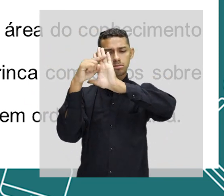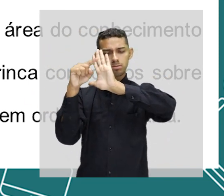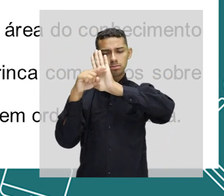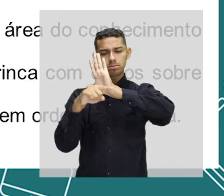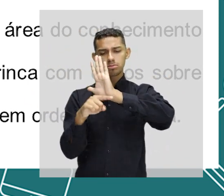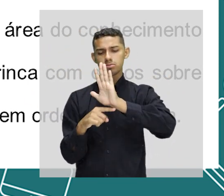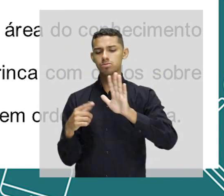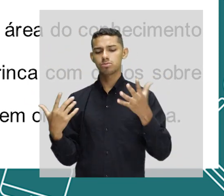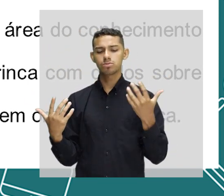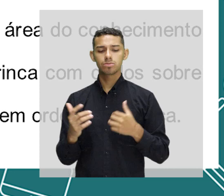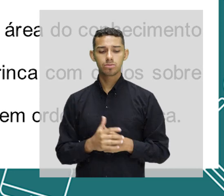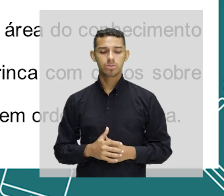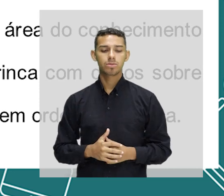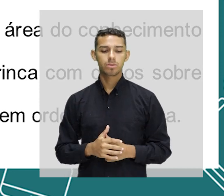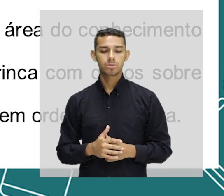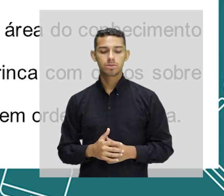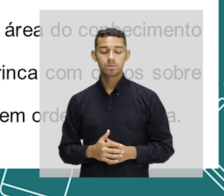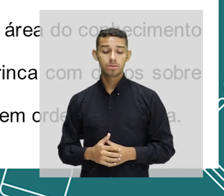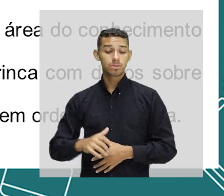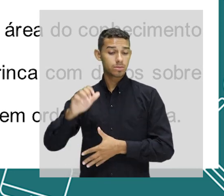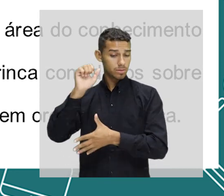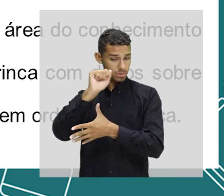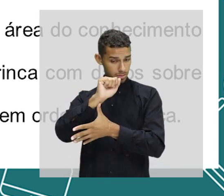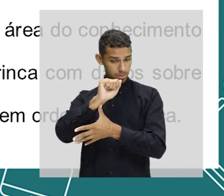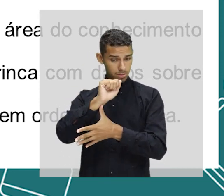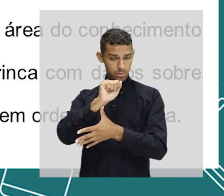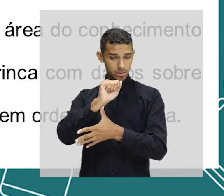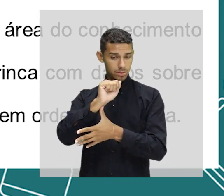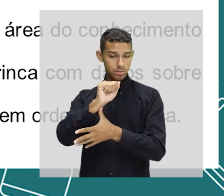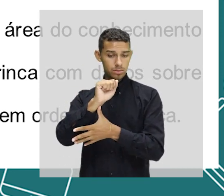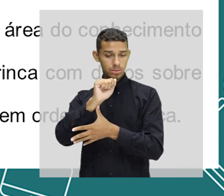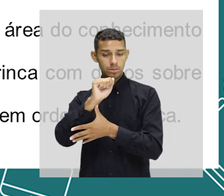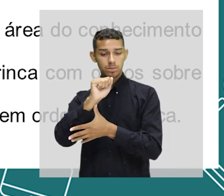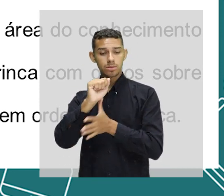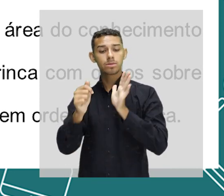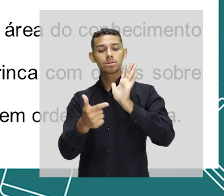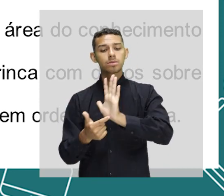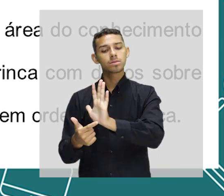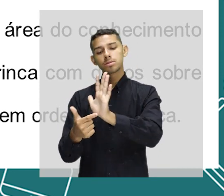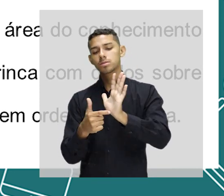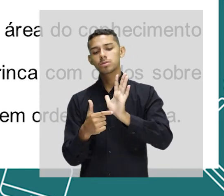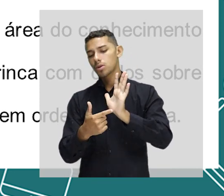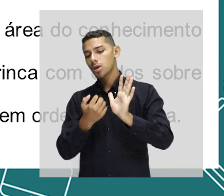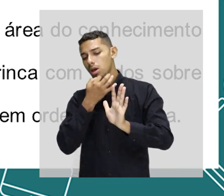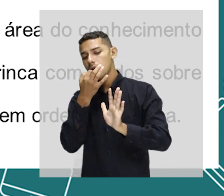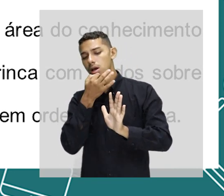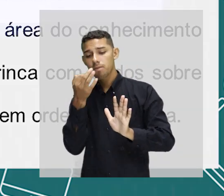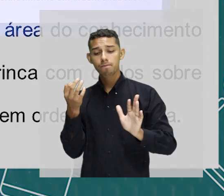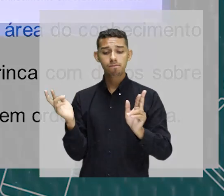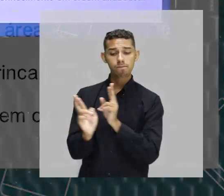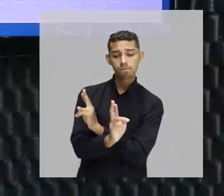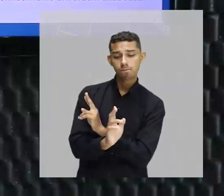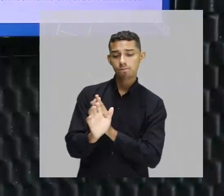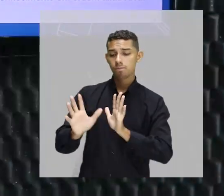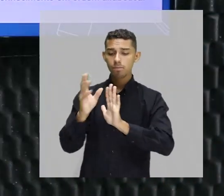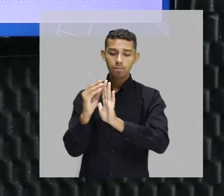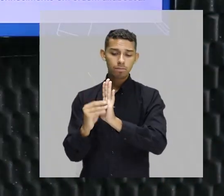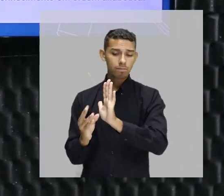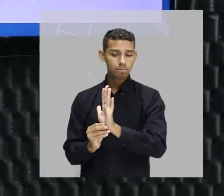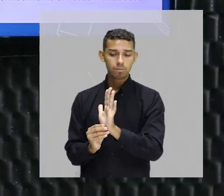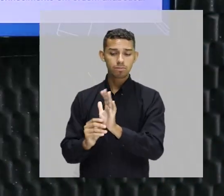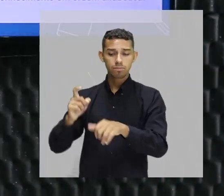sequência. Então, vamos lá. Qual é a função? Opção A, apresentar os itens relacionados a